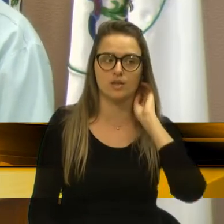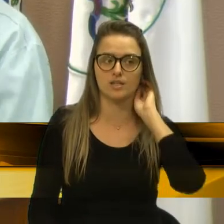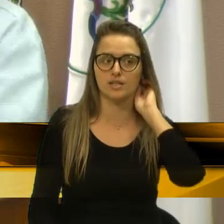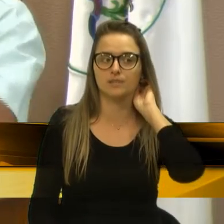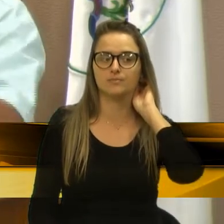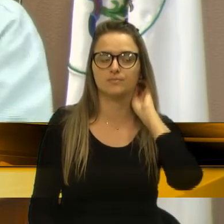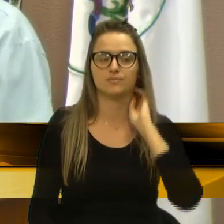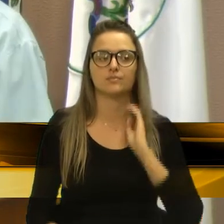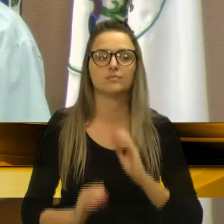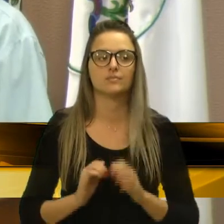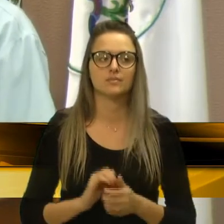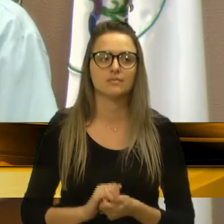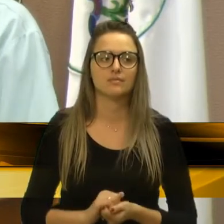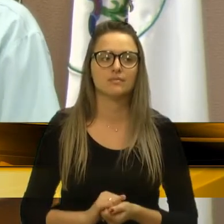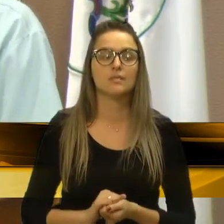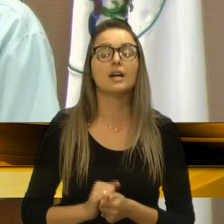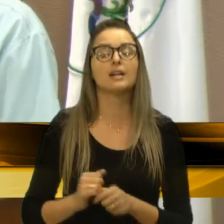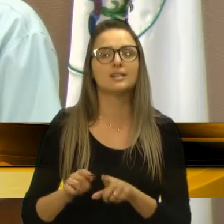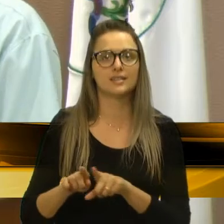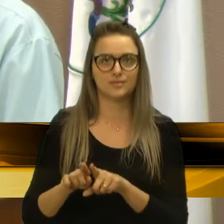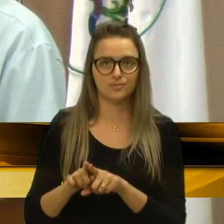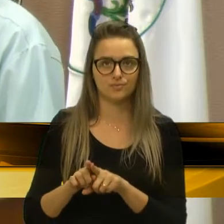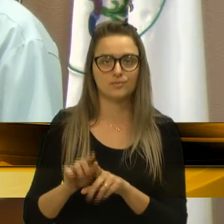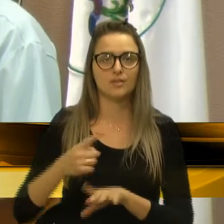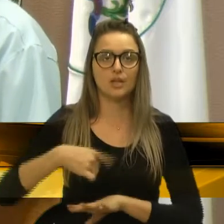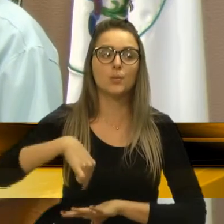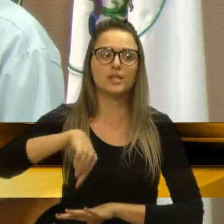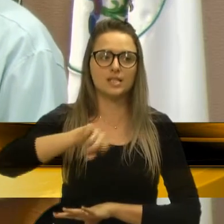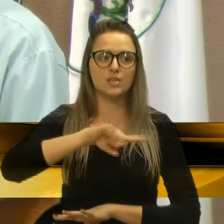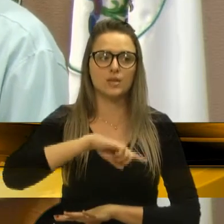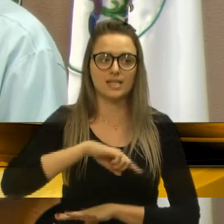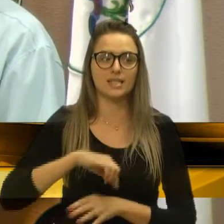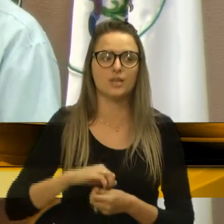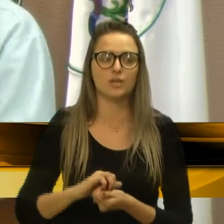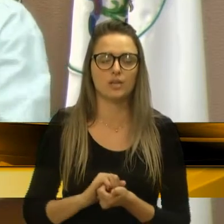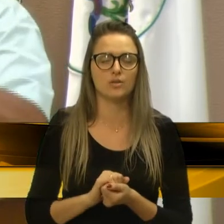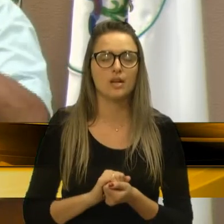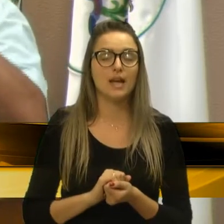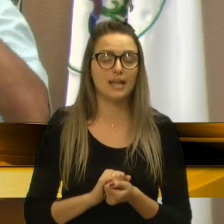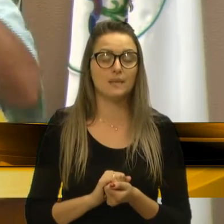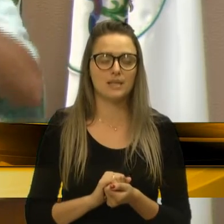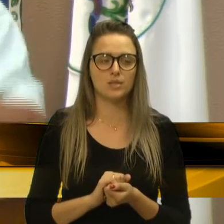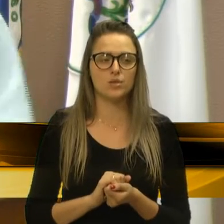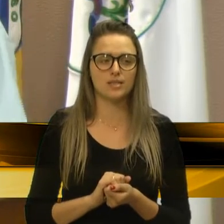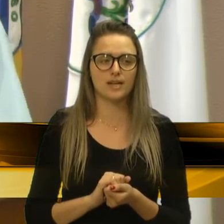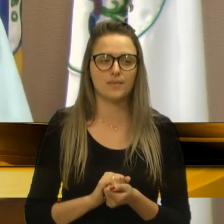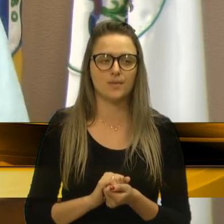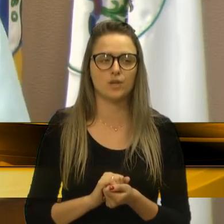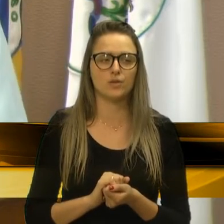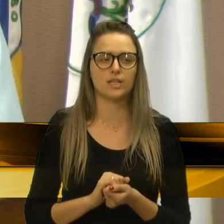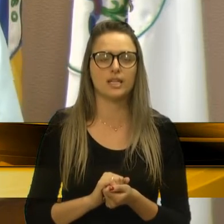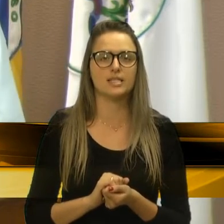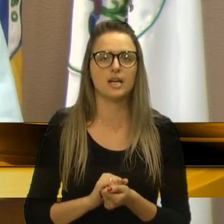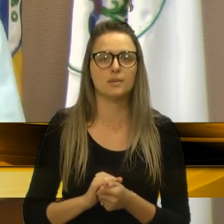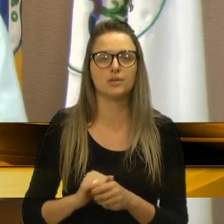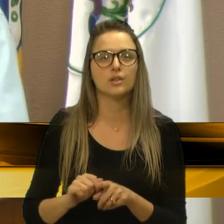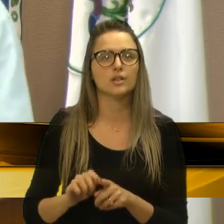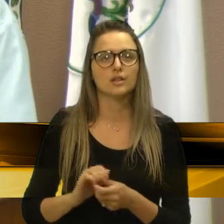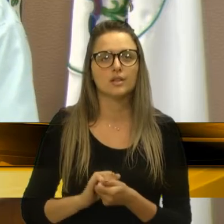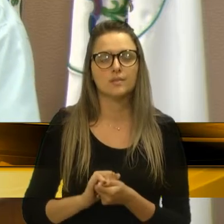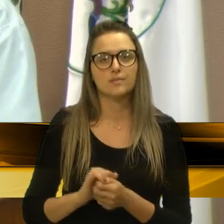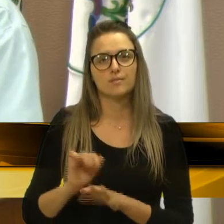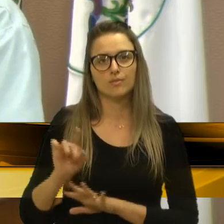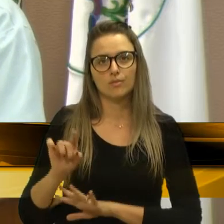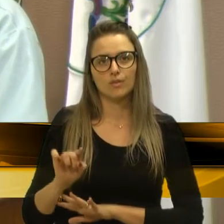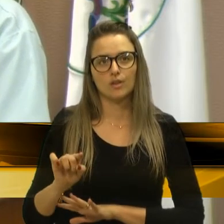algum imprevisto que nós podemos ligar ser atendido seja a nossa ubs ag a